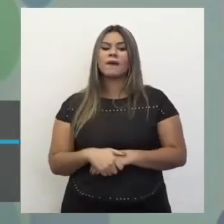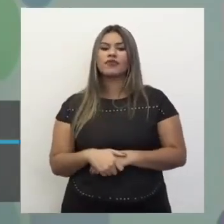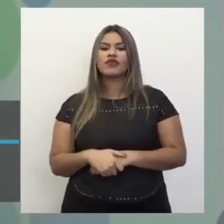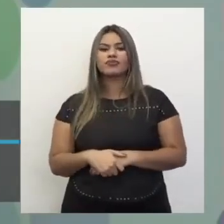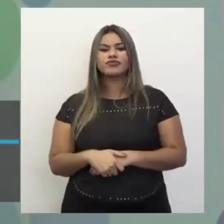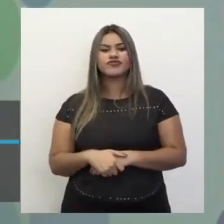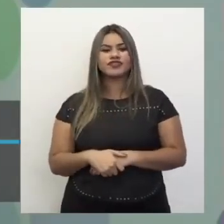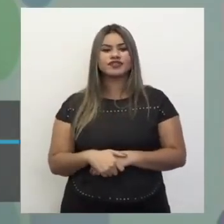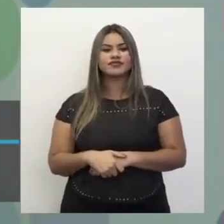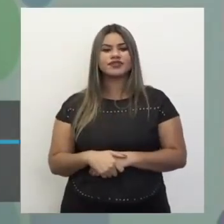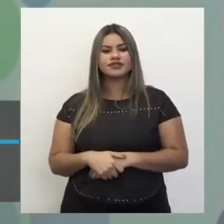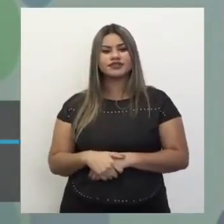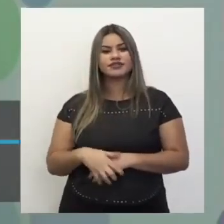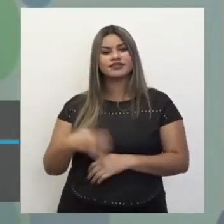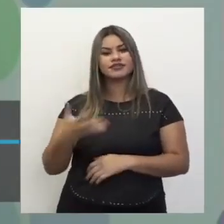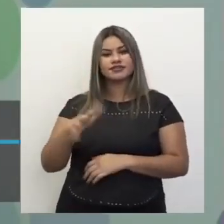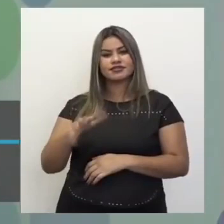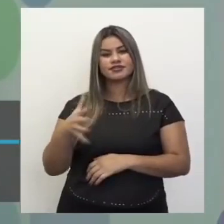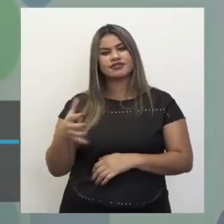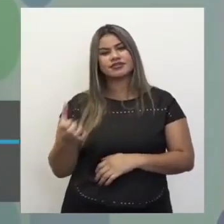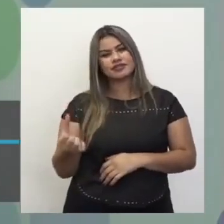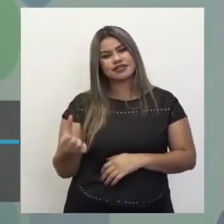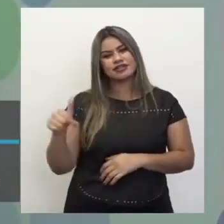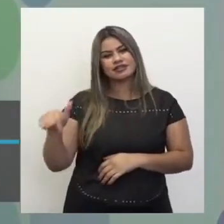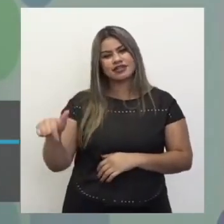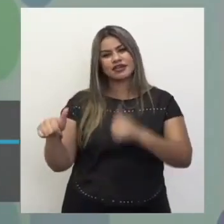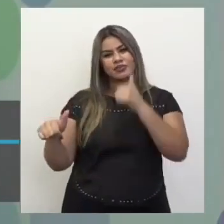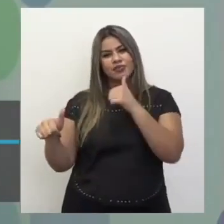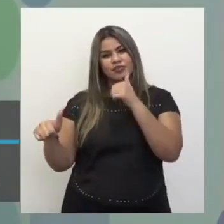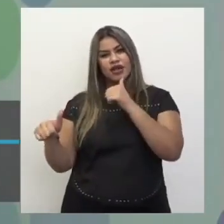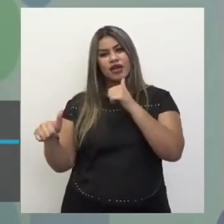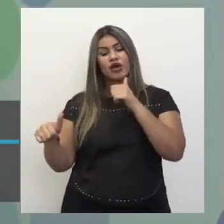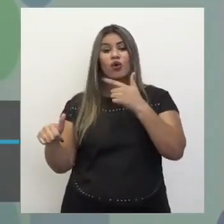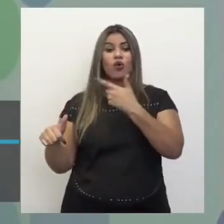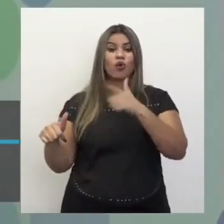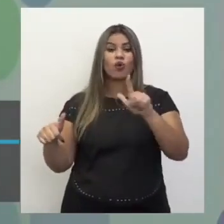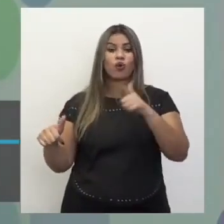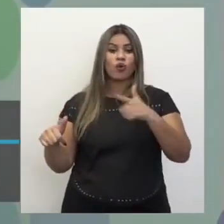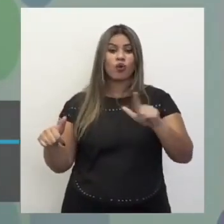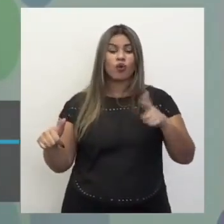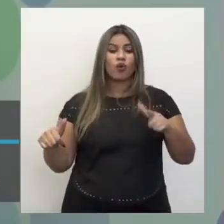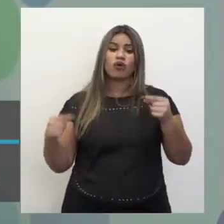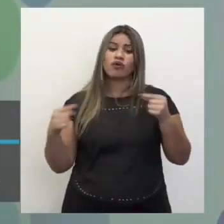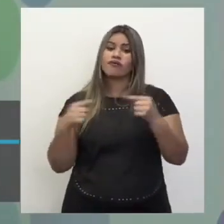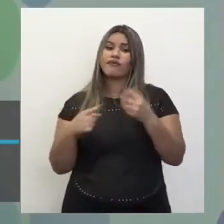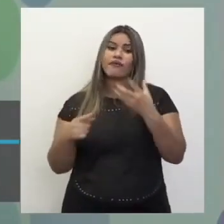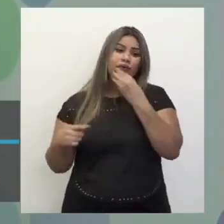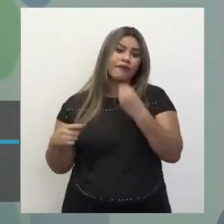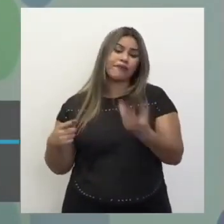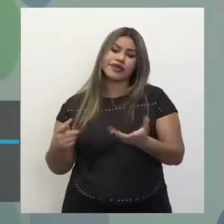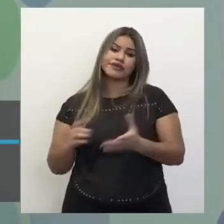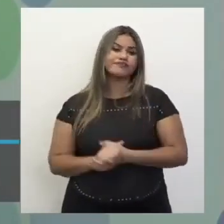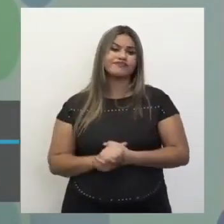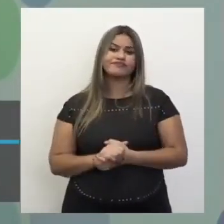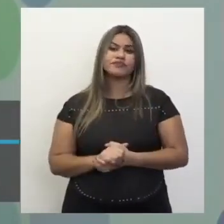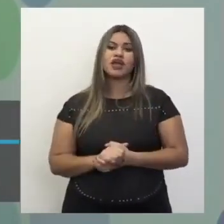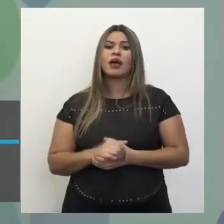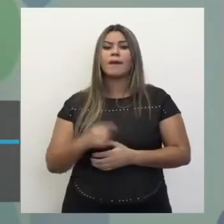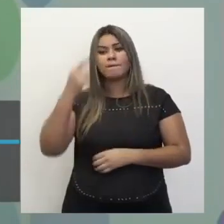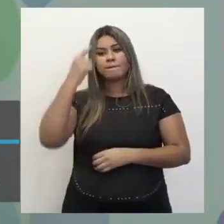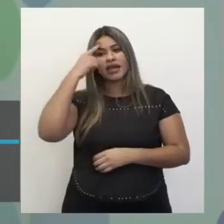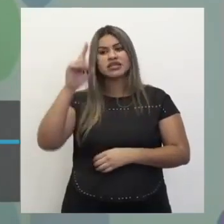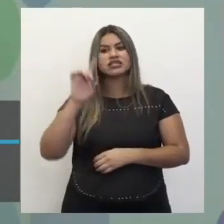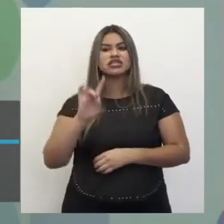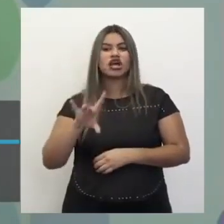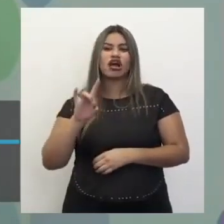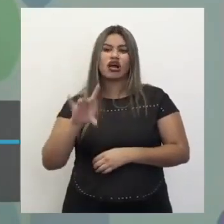grupo dela em torno de 6, 7 mulheres, o restante é tudo homem, né? E muitas vezes, não pela questão de que, porque a segurança precisa de um porte